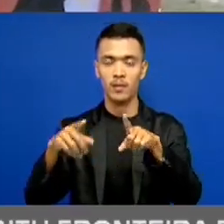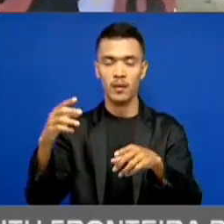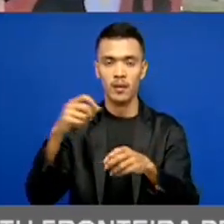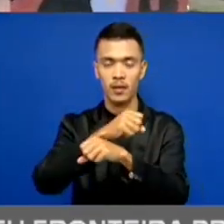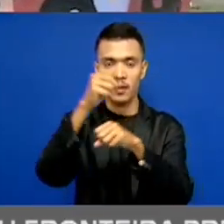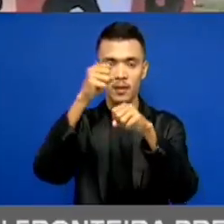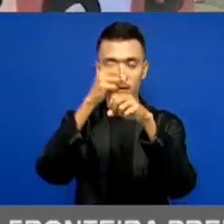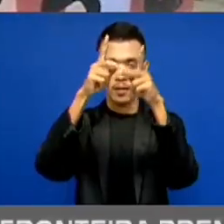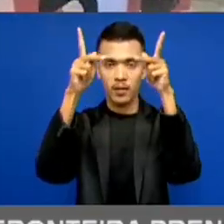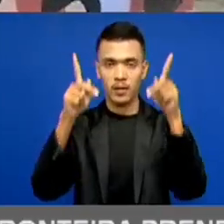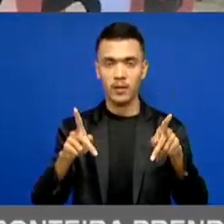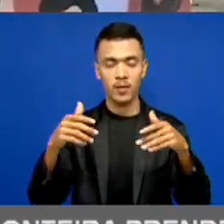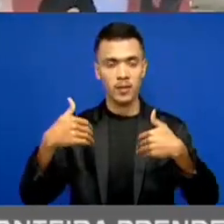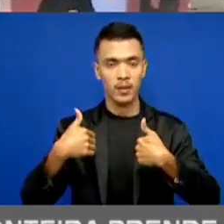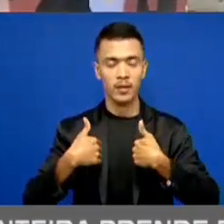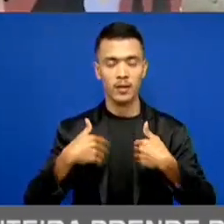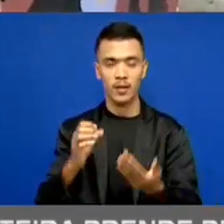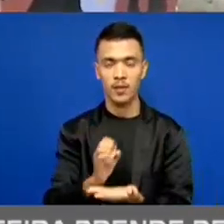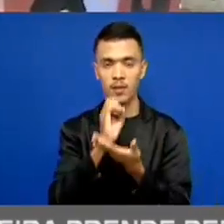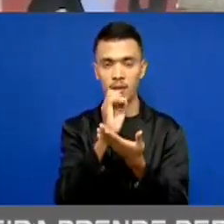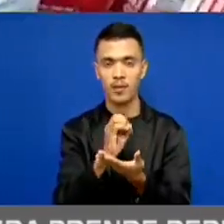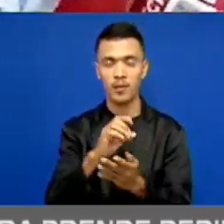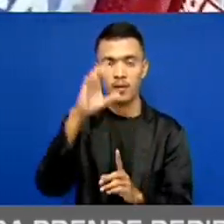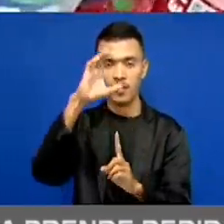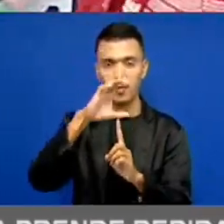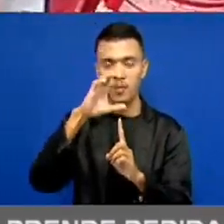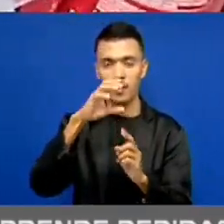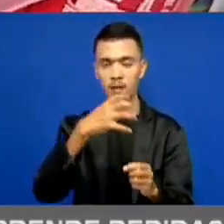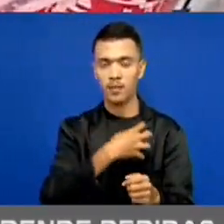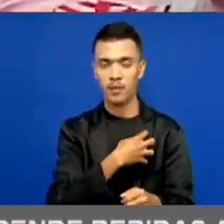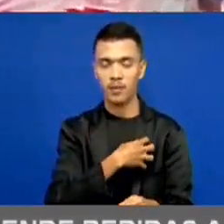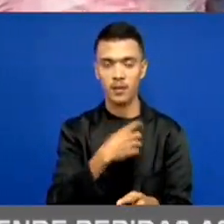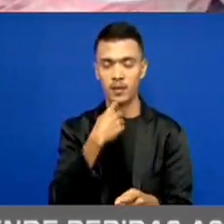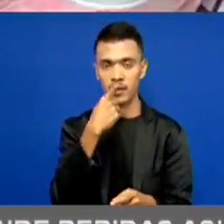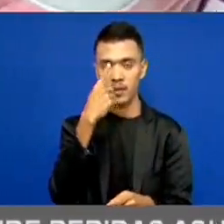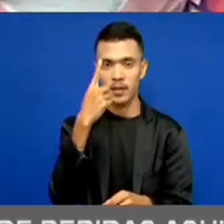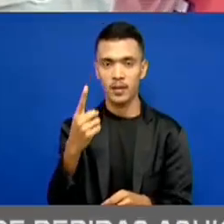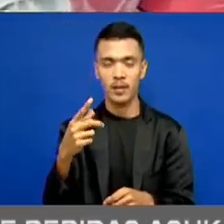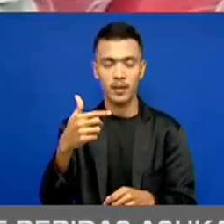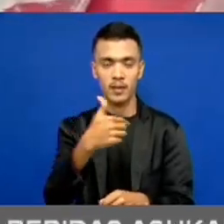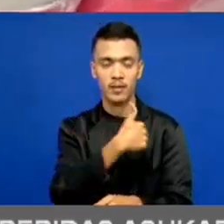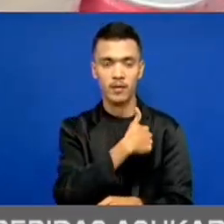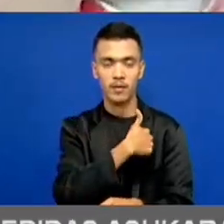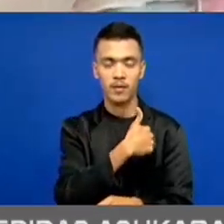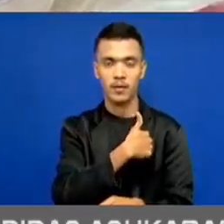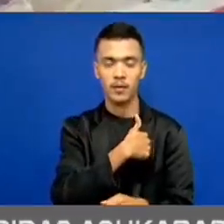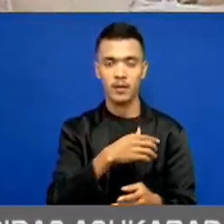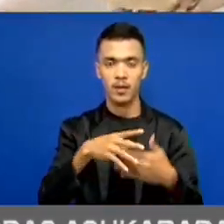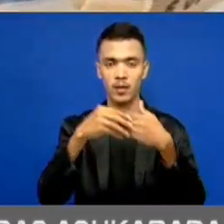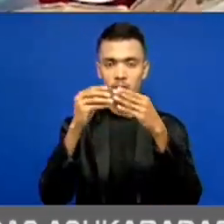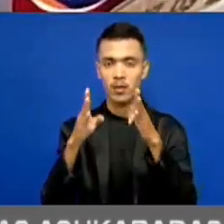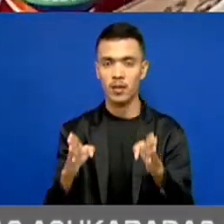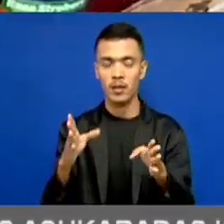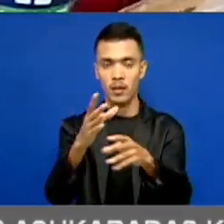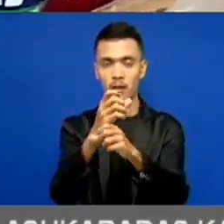a Oikusi Vila. Comandante UPF Superintendente Euclides Belo Hateten. Vivida Sirak ne autoridade prende